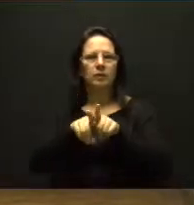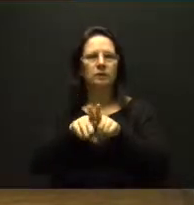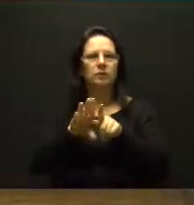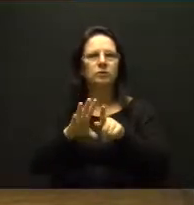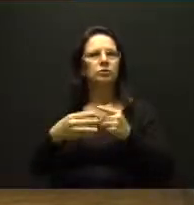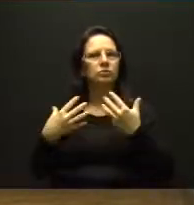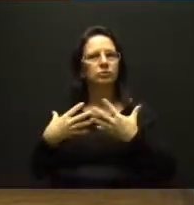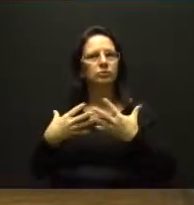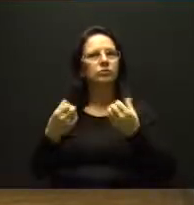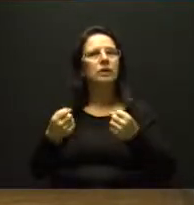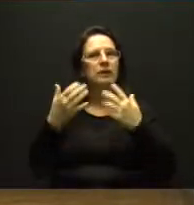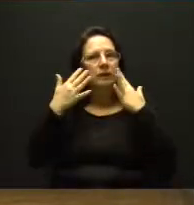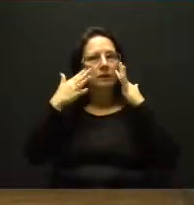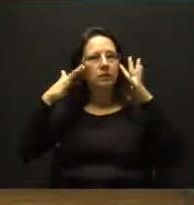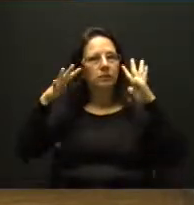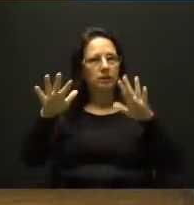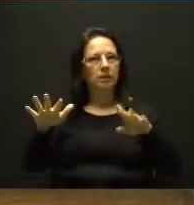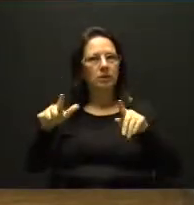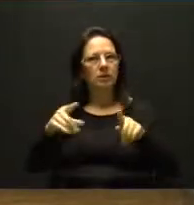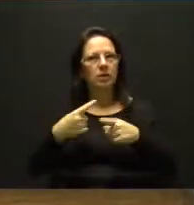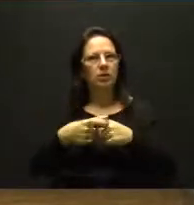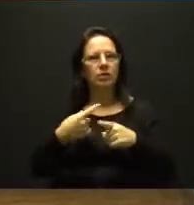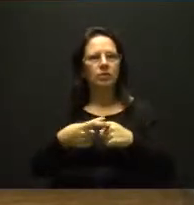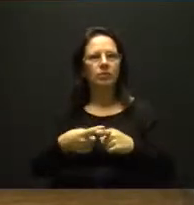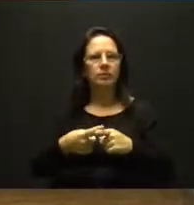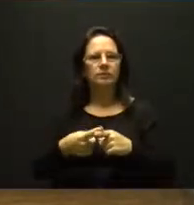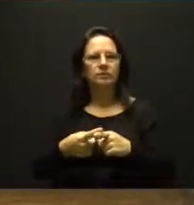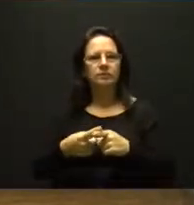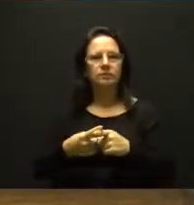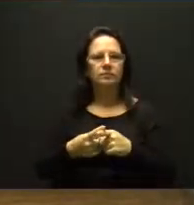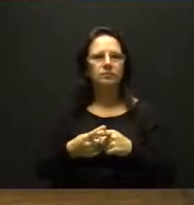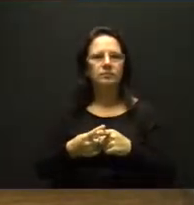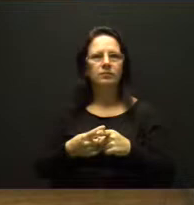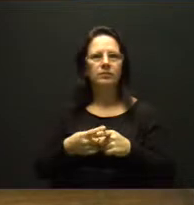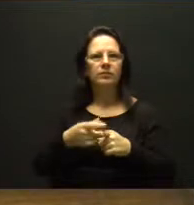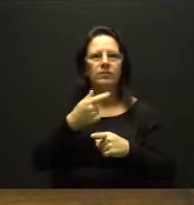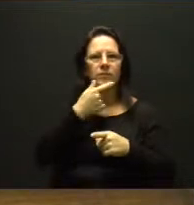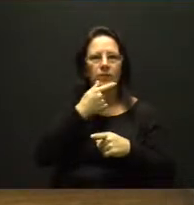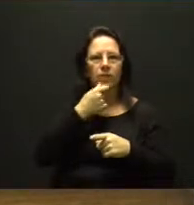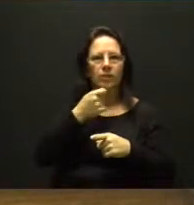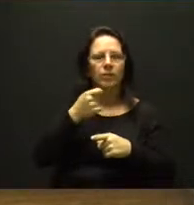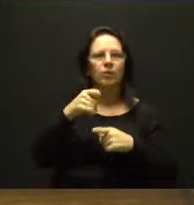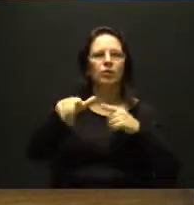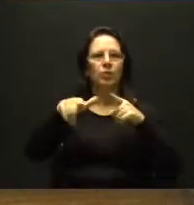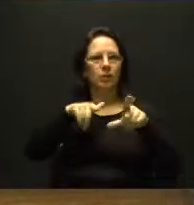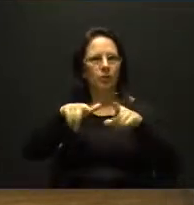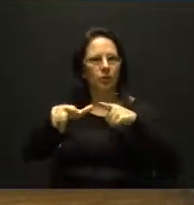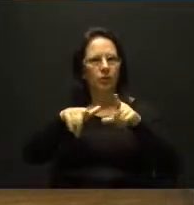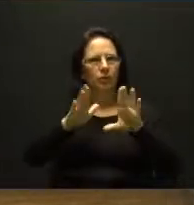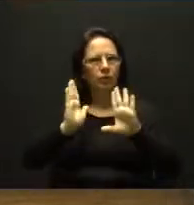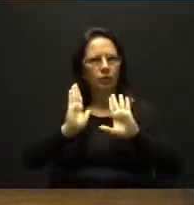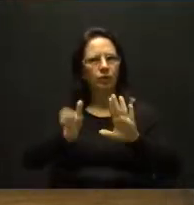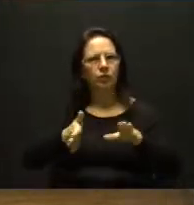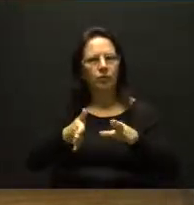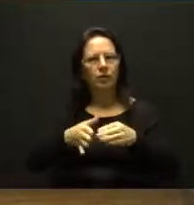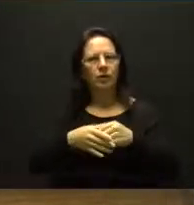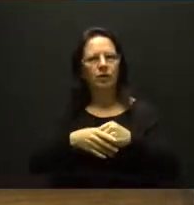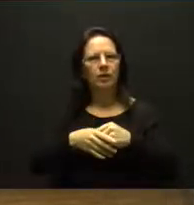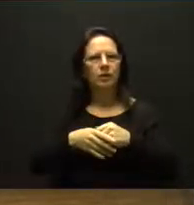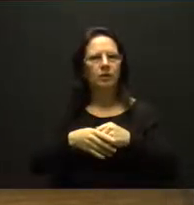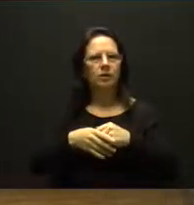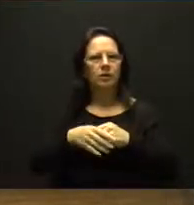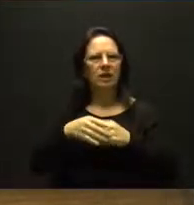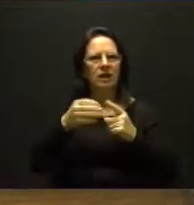essa situação uma vez que o empresário ele já tem praticamente